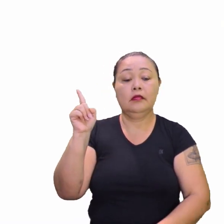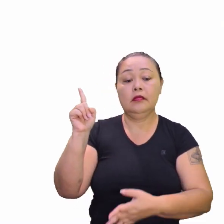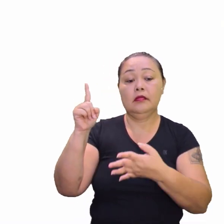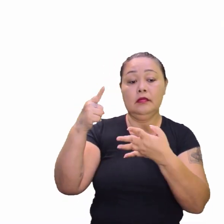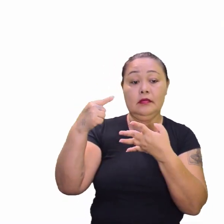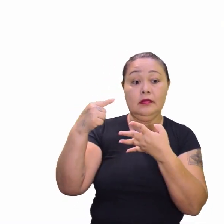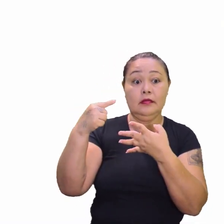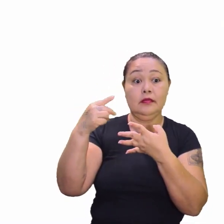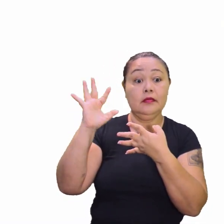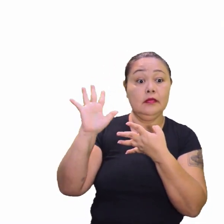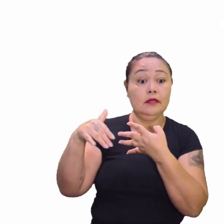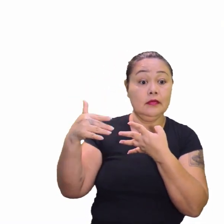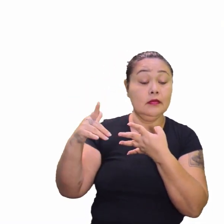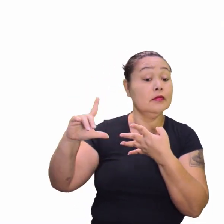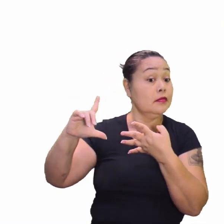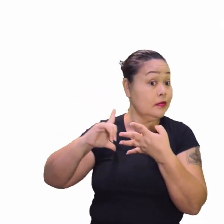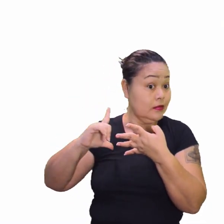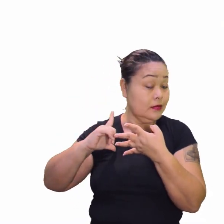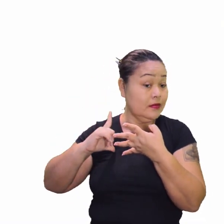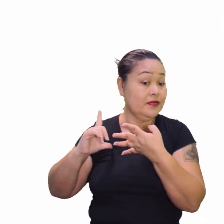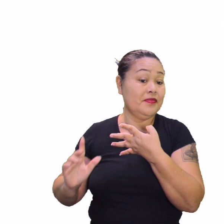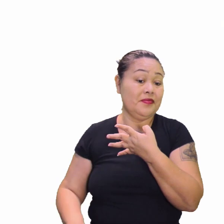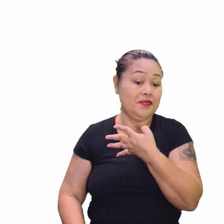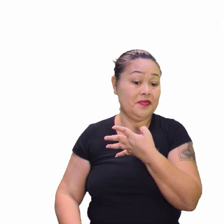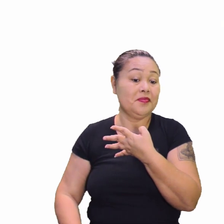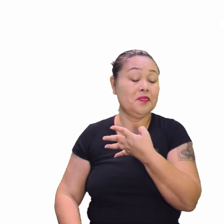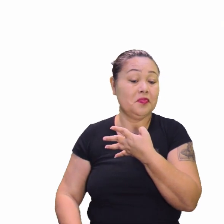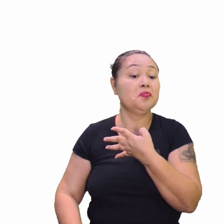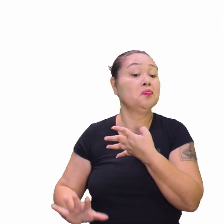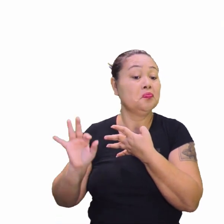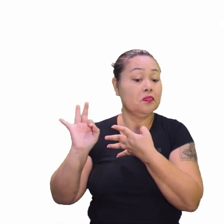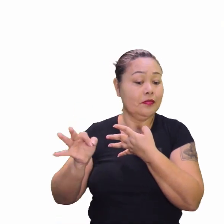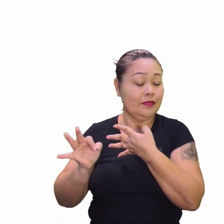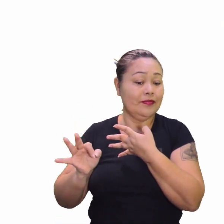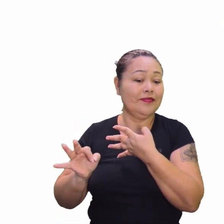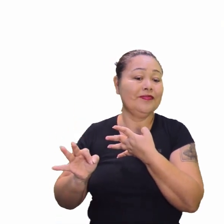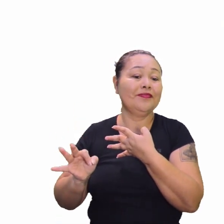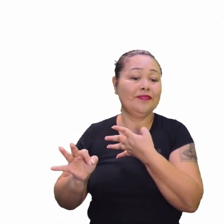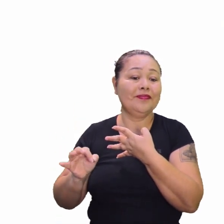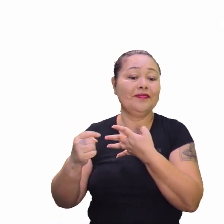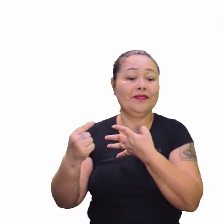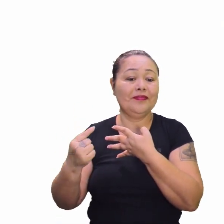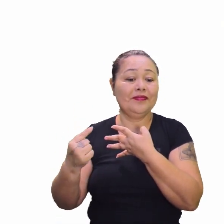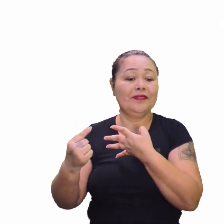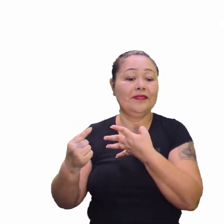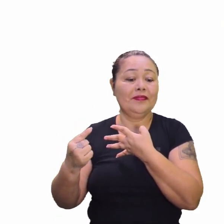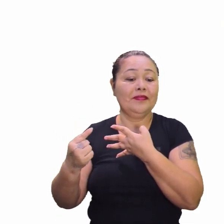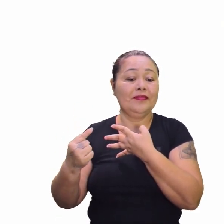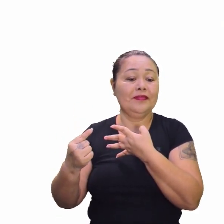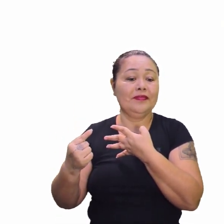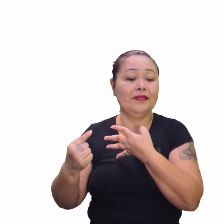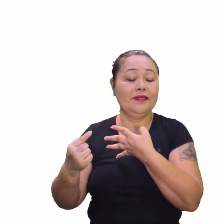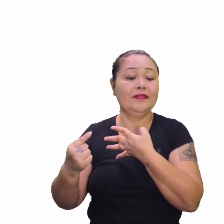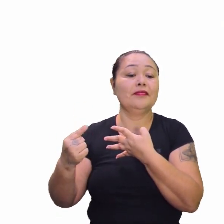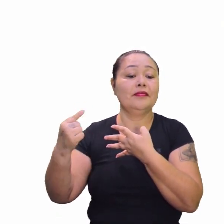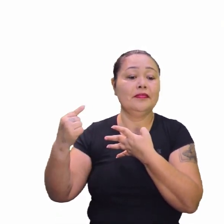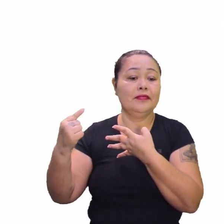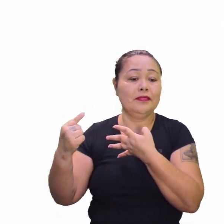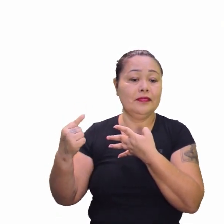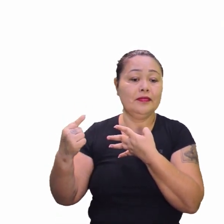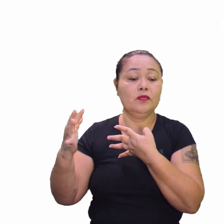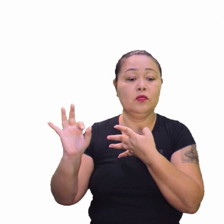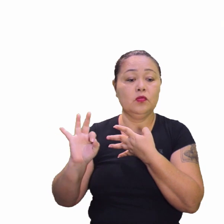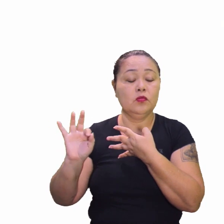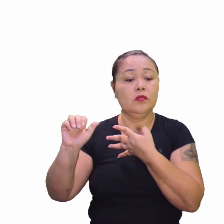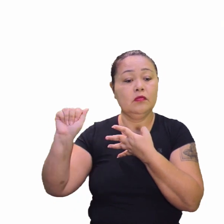ó. Eita, ainda. Não, a 3 está correta, né? Está correto. Então, a 1 não tem a 3, ó. A A não tem.